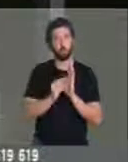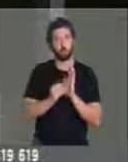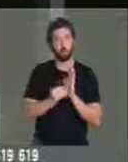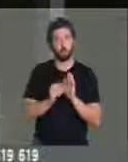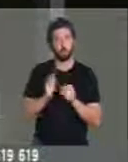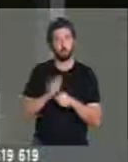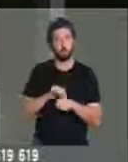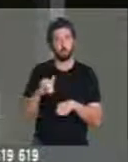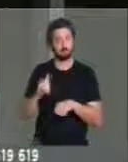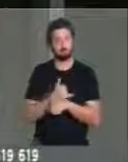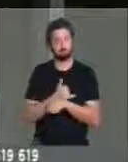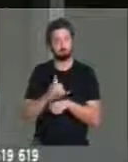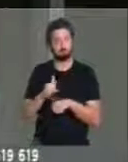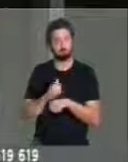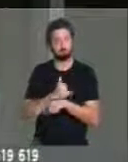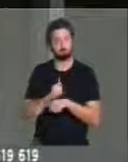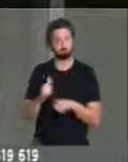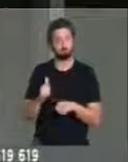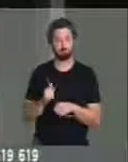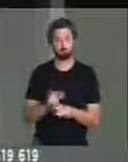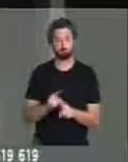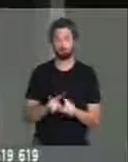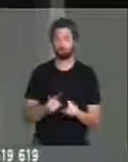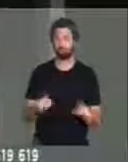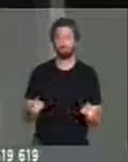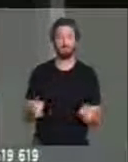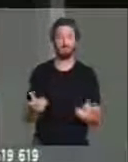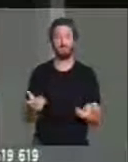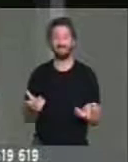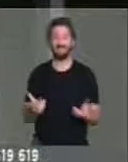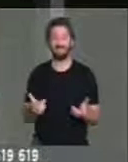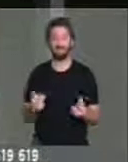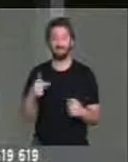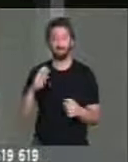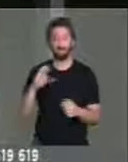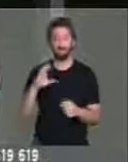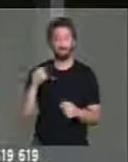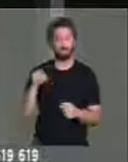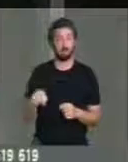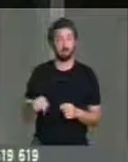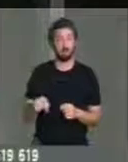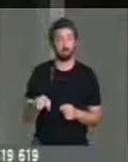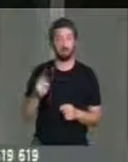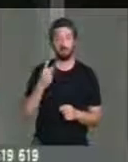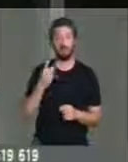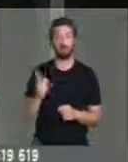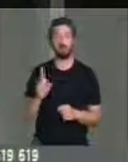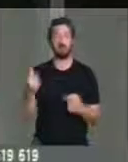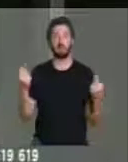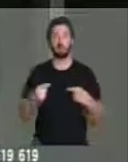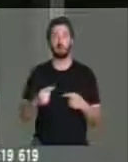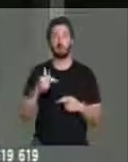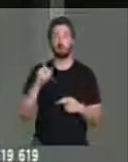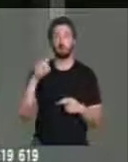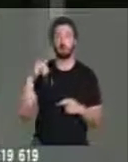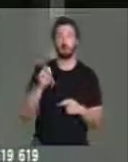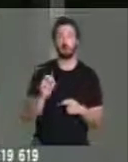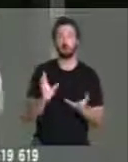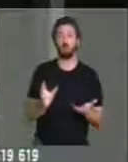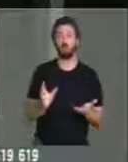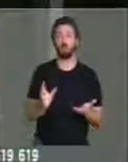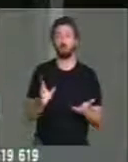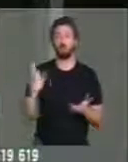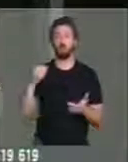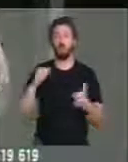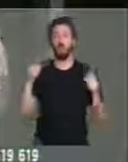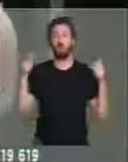mais estratégico. Entretanto, essa PEC é a negação do plano e é